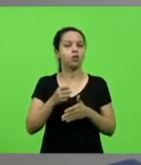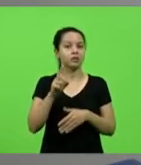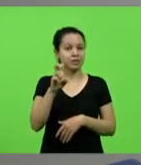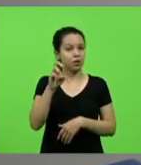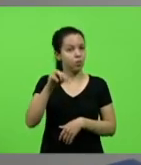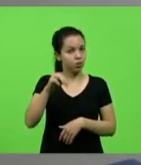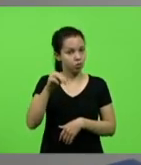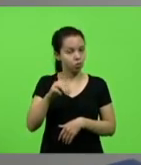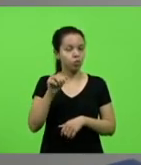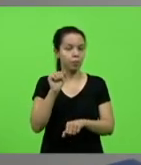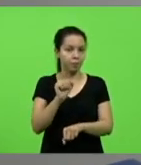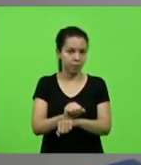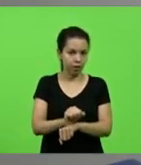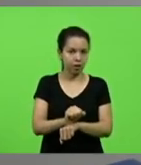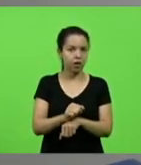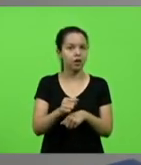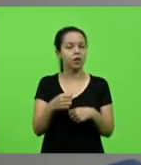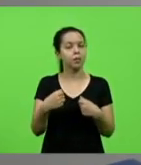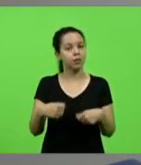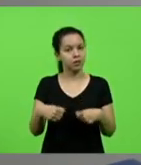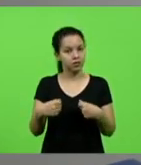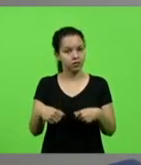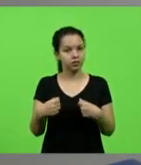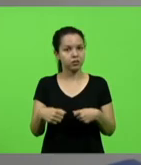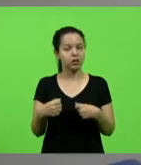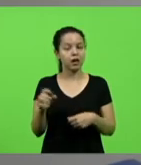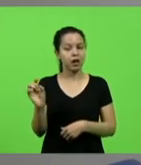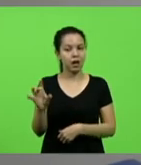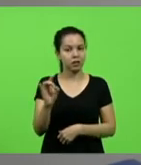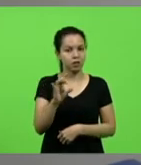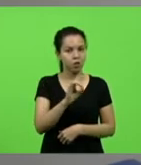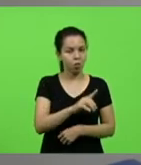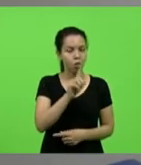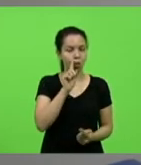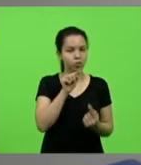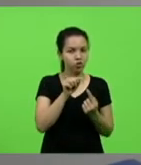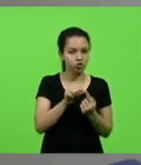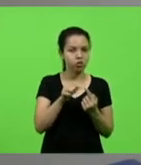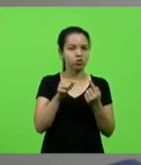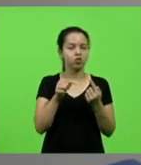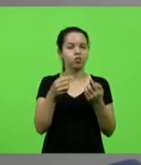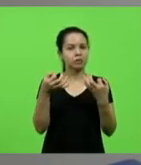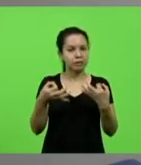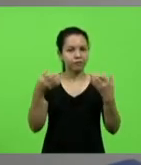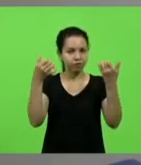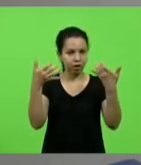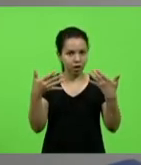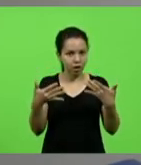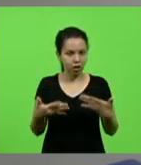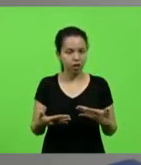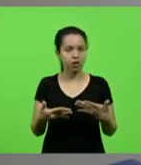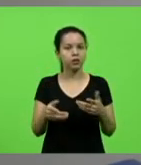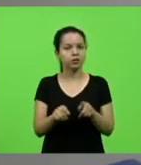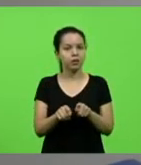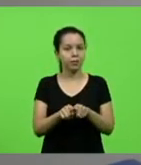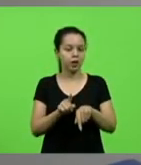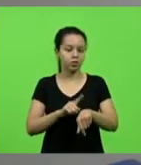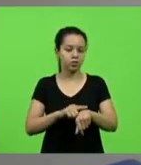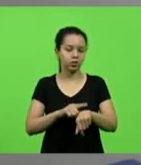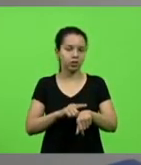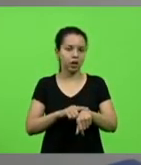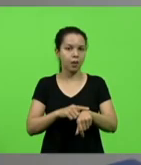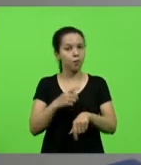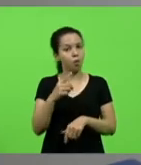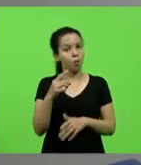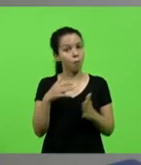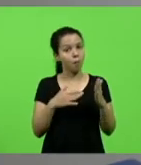para que, tenhamos objetividade e possamos também, né, no tempo de, no máximo,